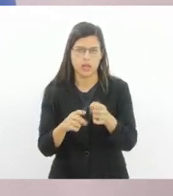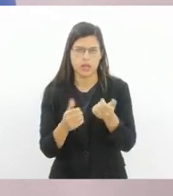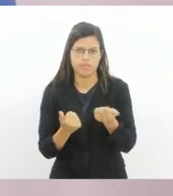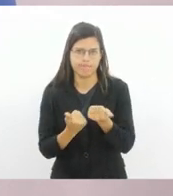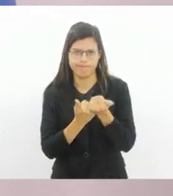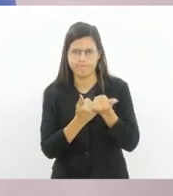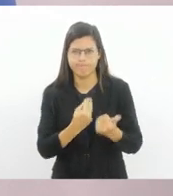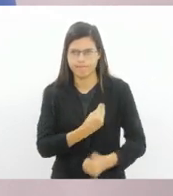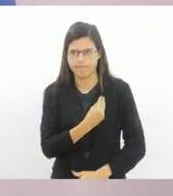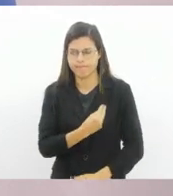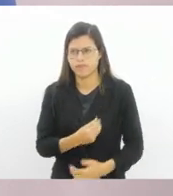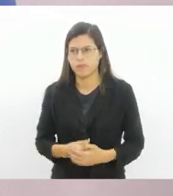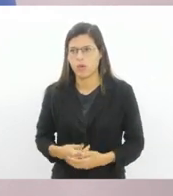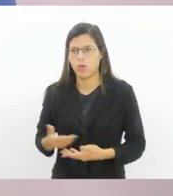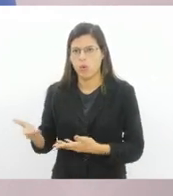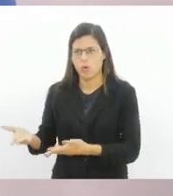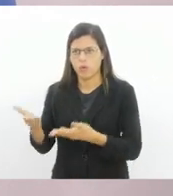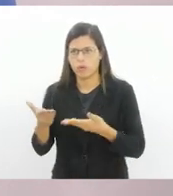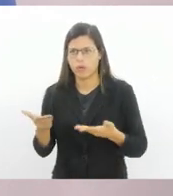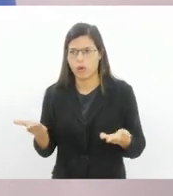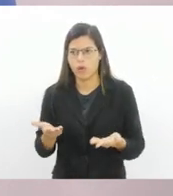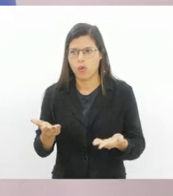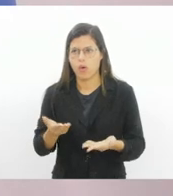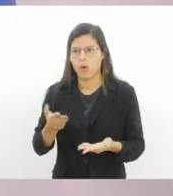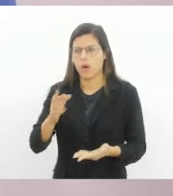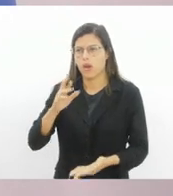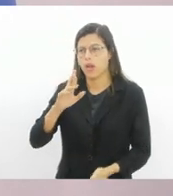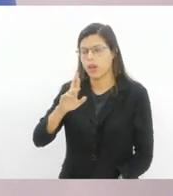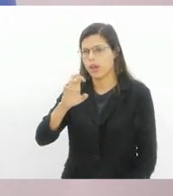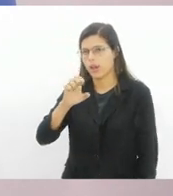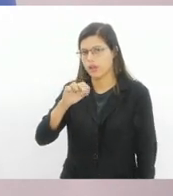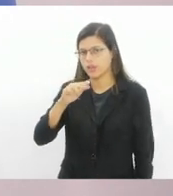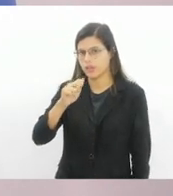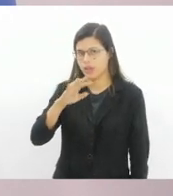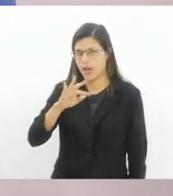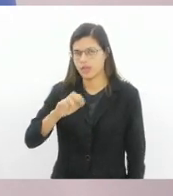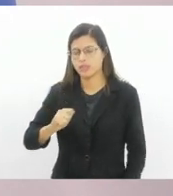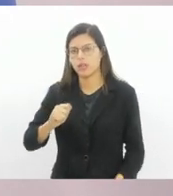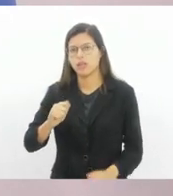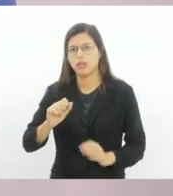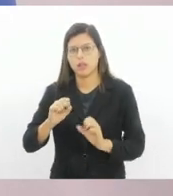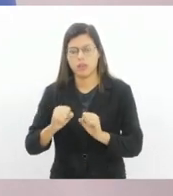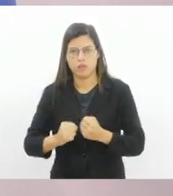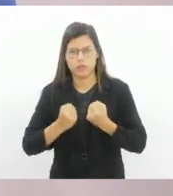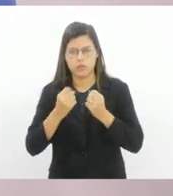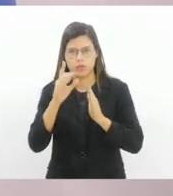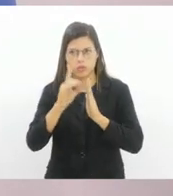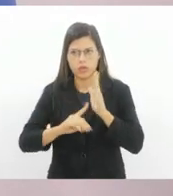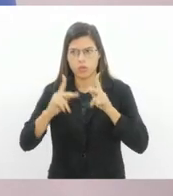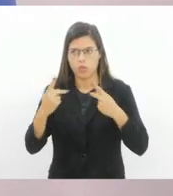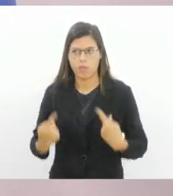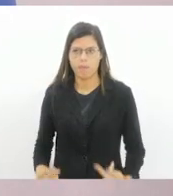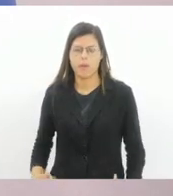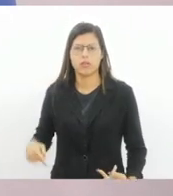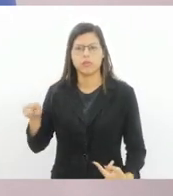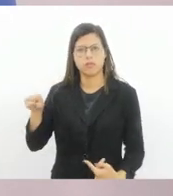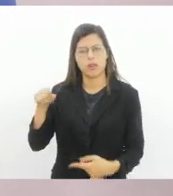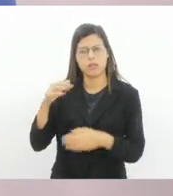participação. Convido agora a senhora Renata Lira, defensora dos direitos humanos, tem atuação na cidade de